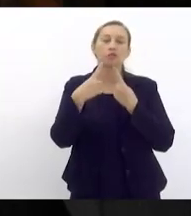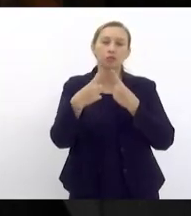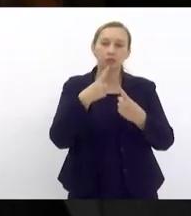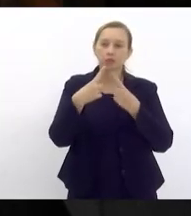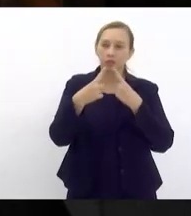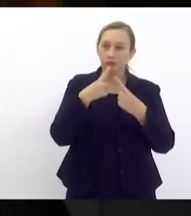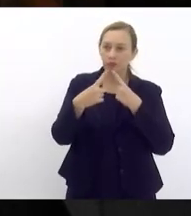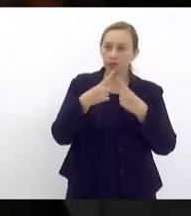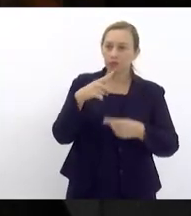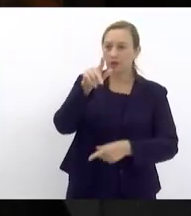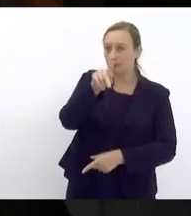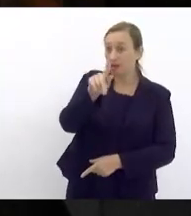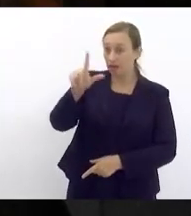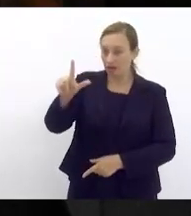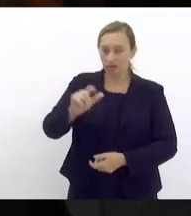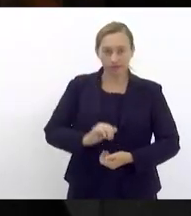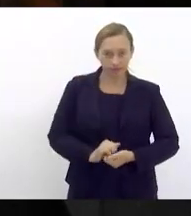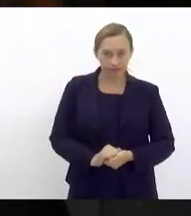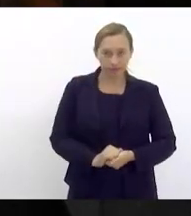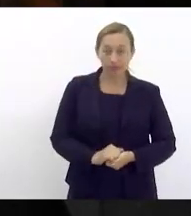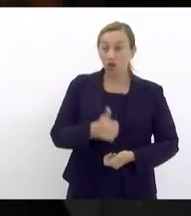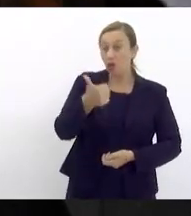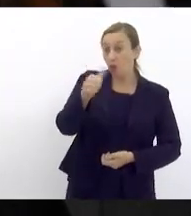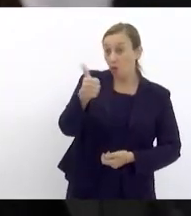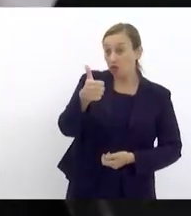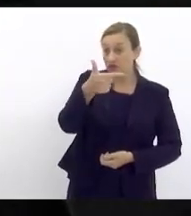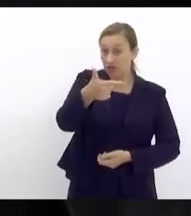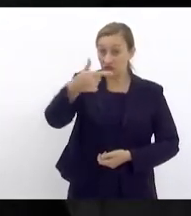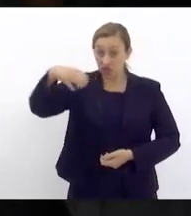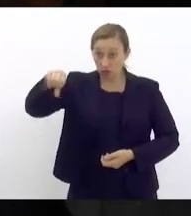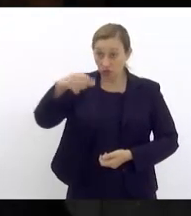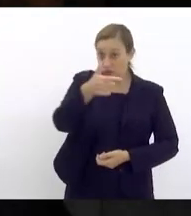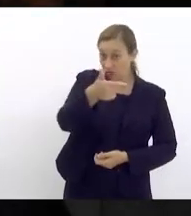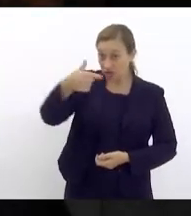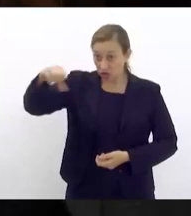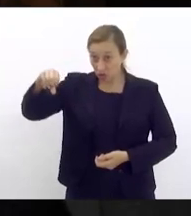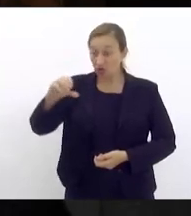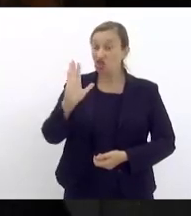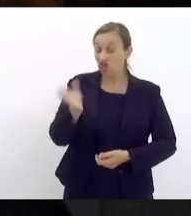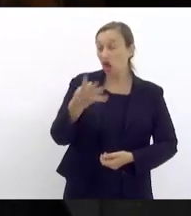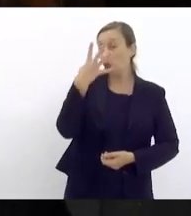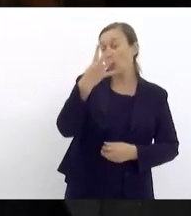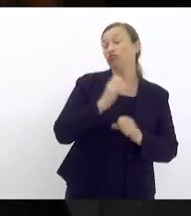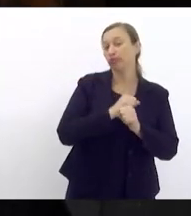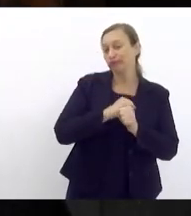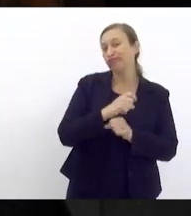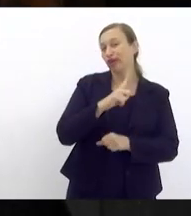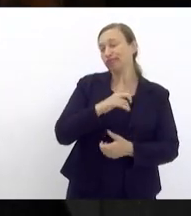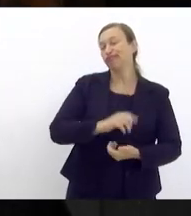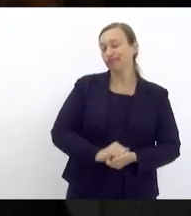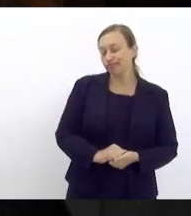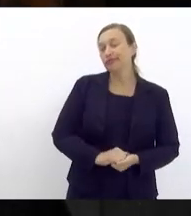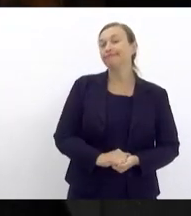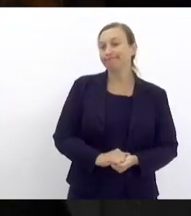o PL 1129 de 2019 já tem 4 anos